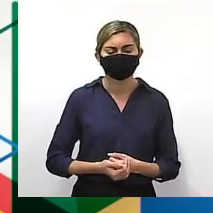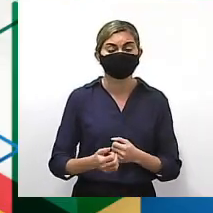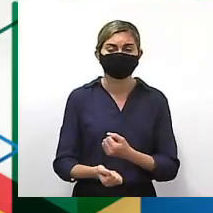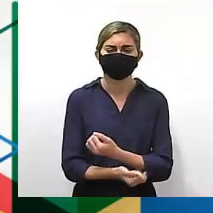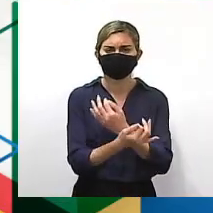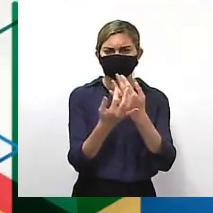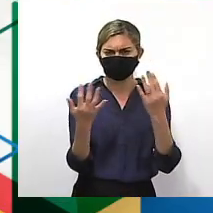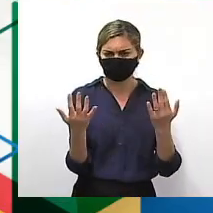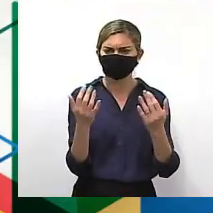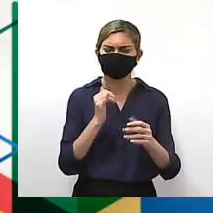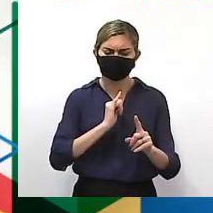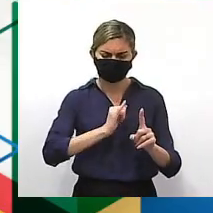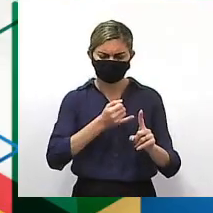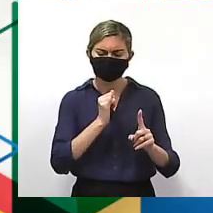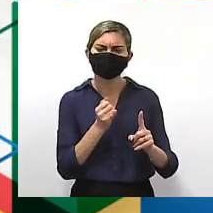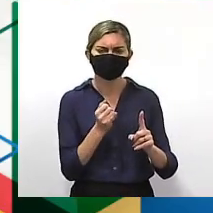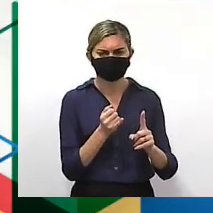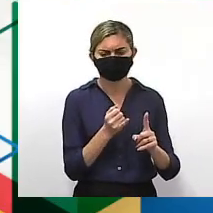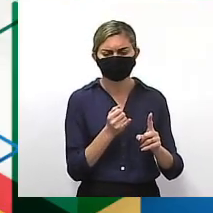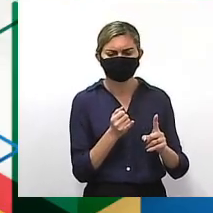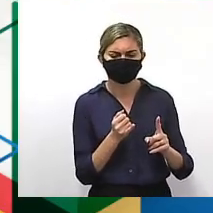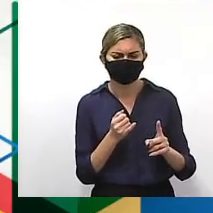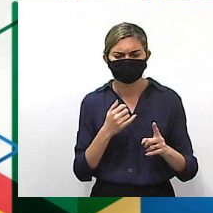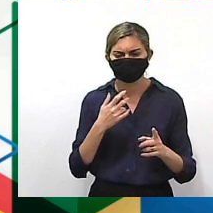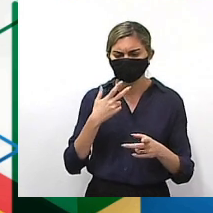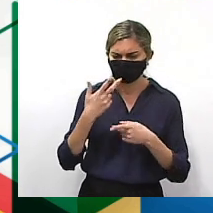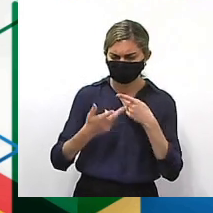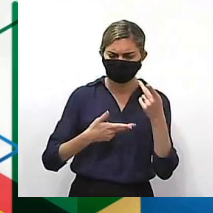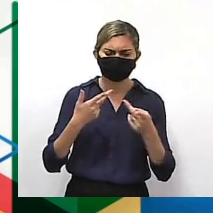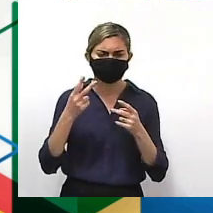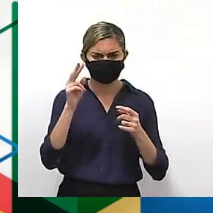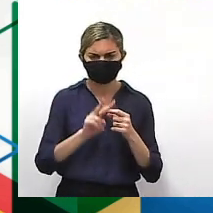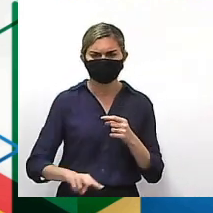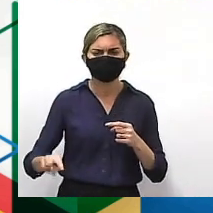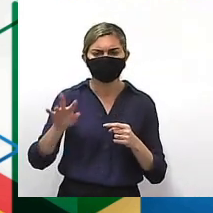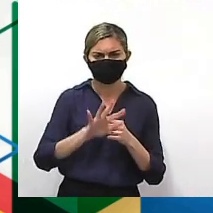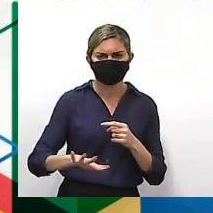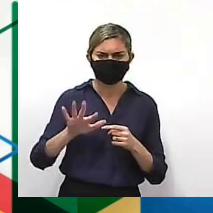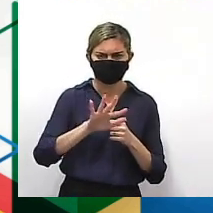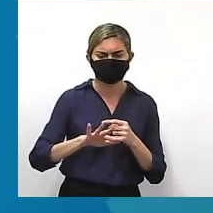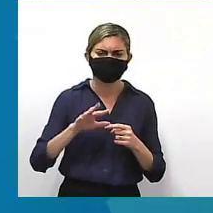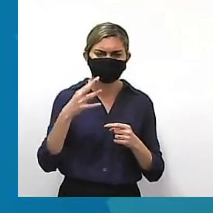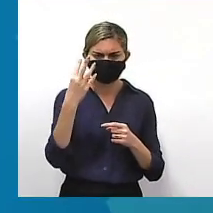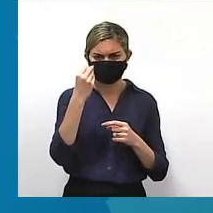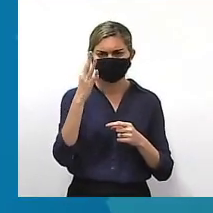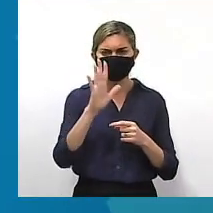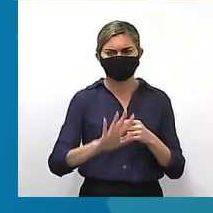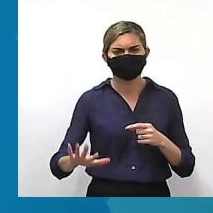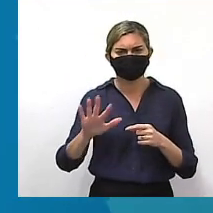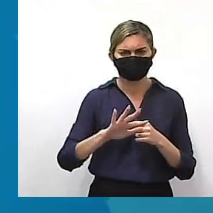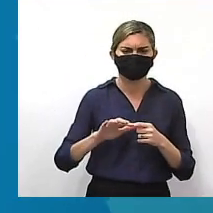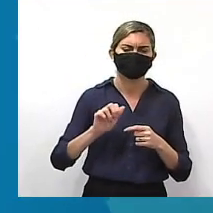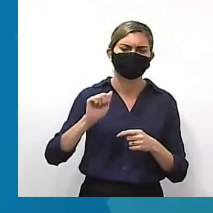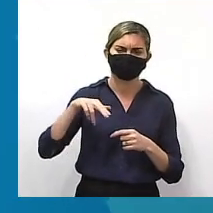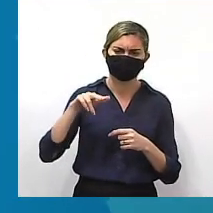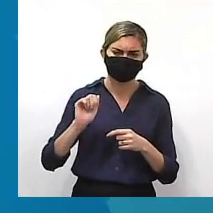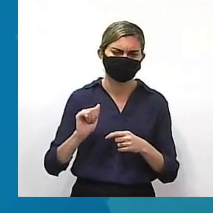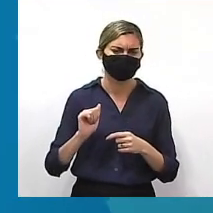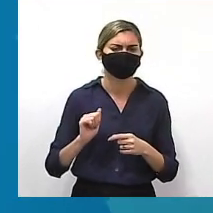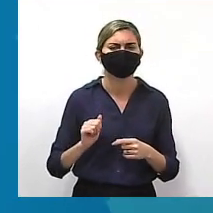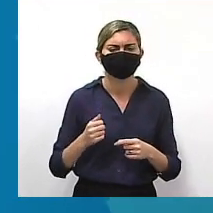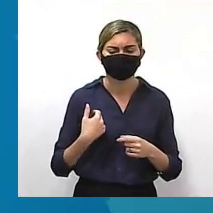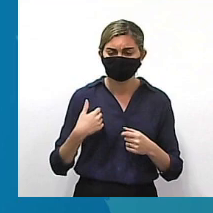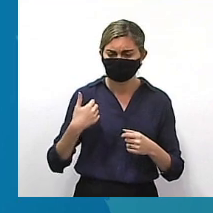Enquanto eu conto, a gente vê nas imagens, na fotografia, as imagens de Ana,